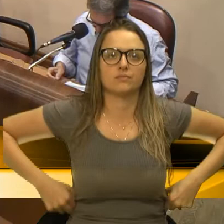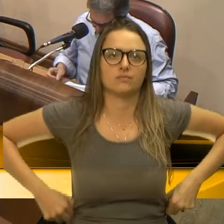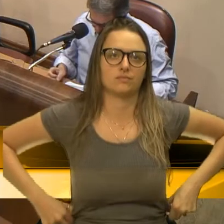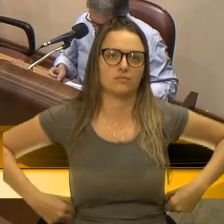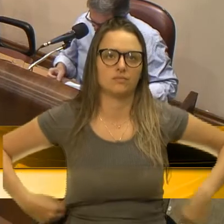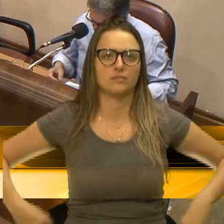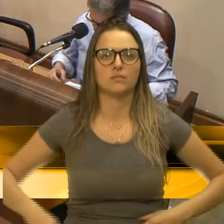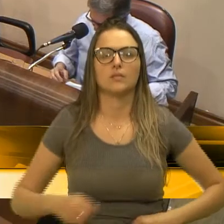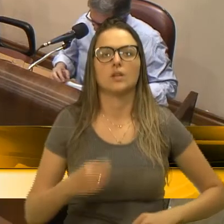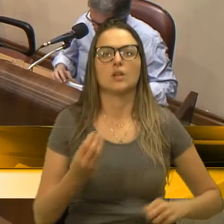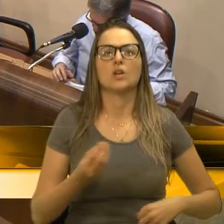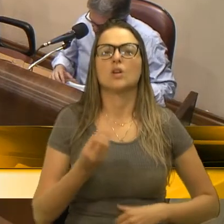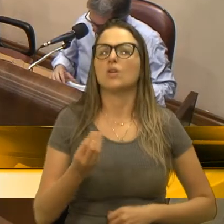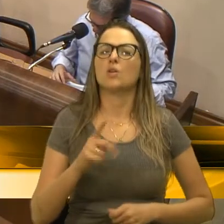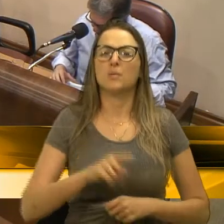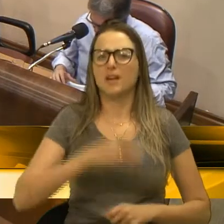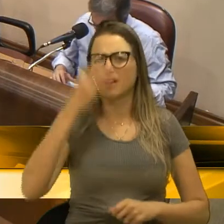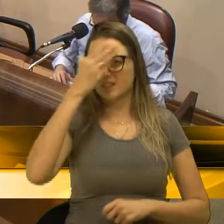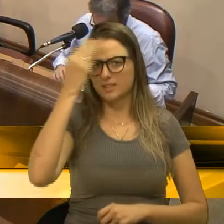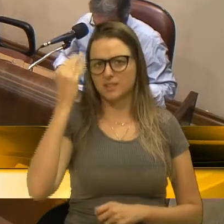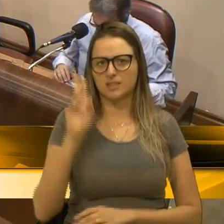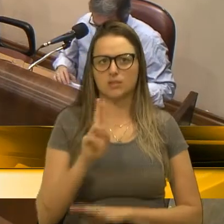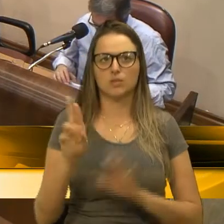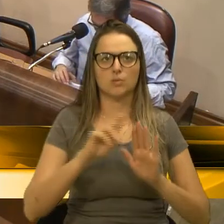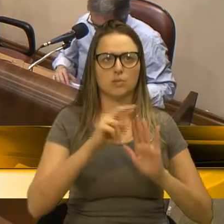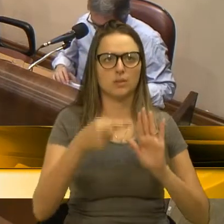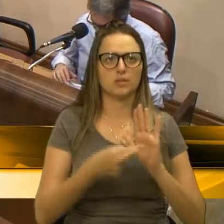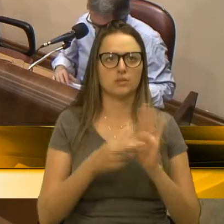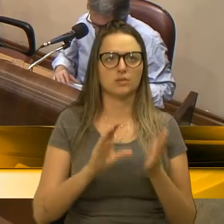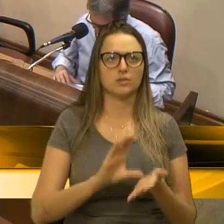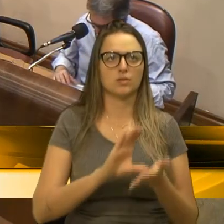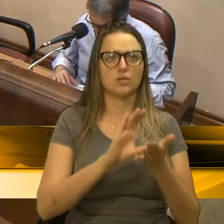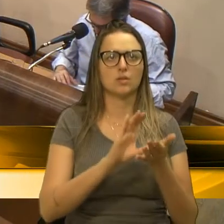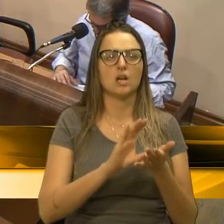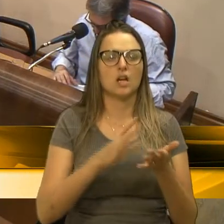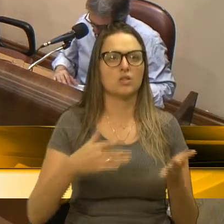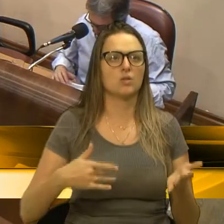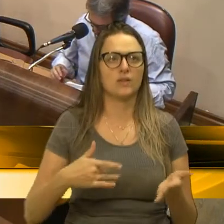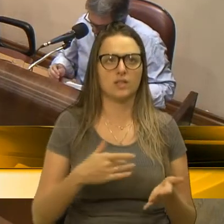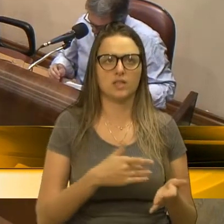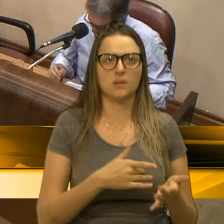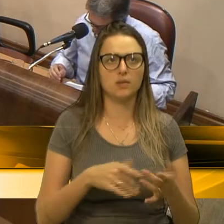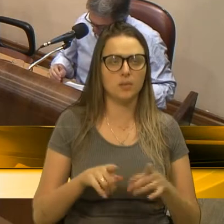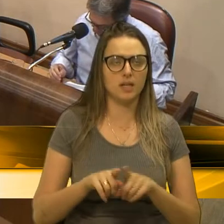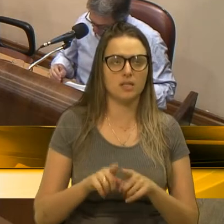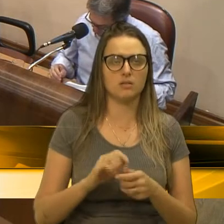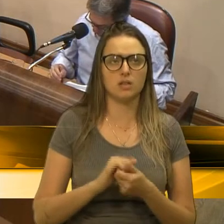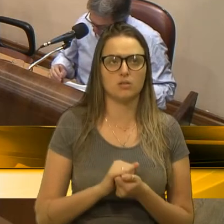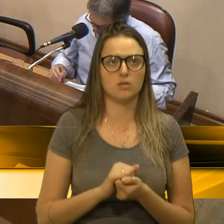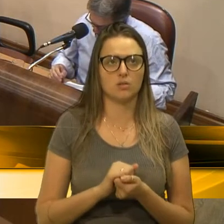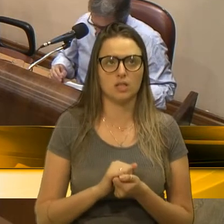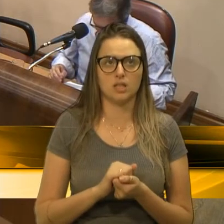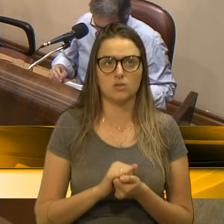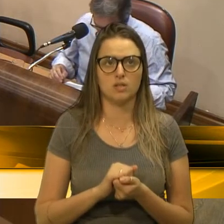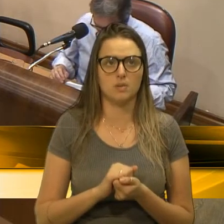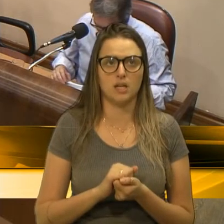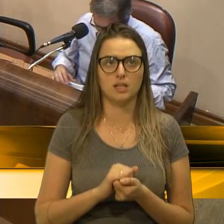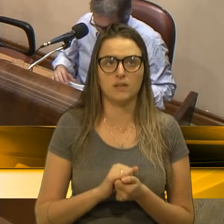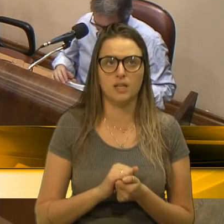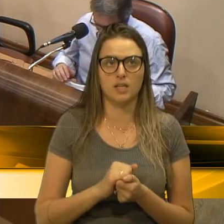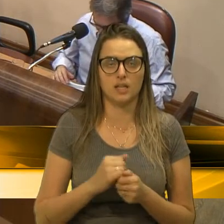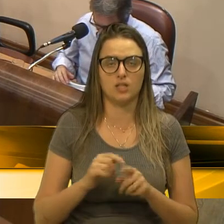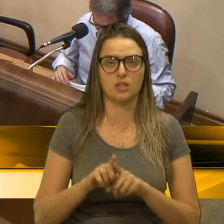Como é que chama? Desculpe, esqueci o nome. Uma resolução do Conselho Municipal de Saúde que deve ser endereçada ao prefeito municipal, então, para a homologação